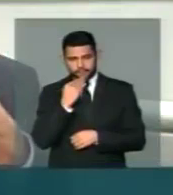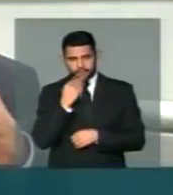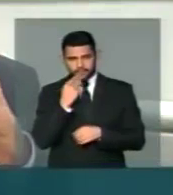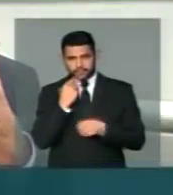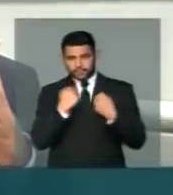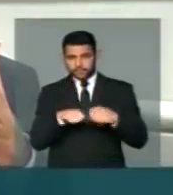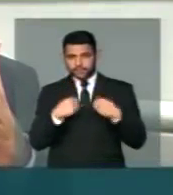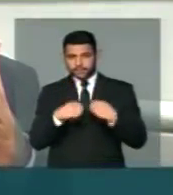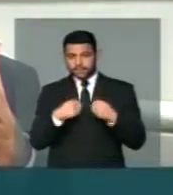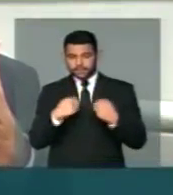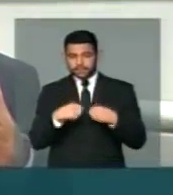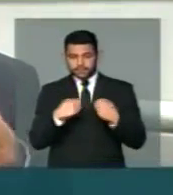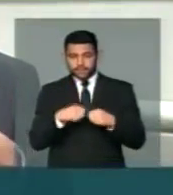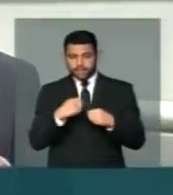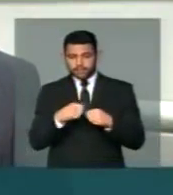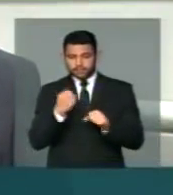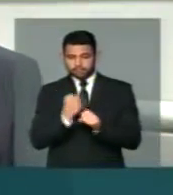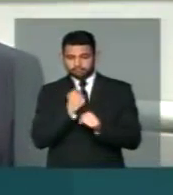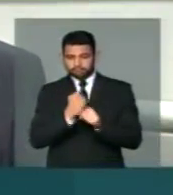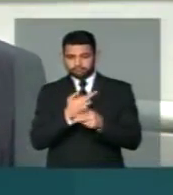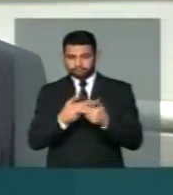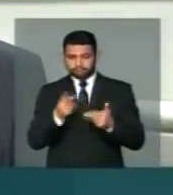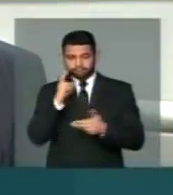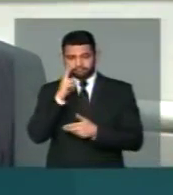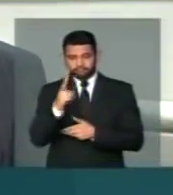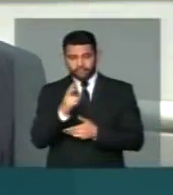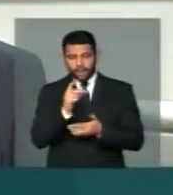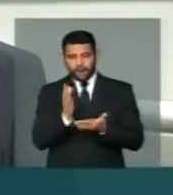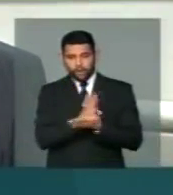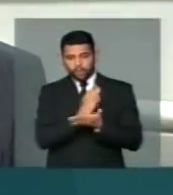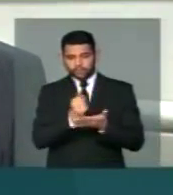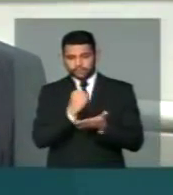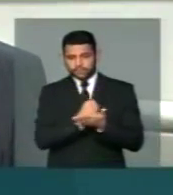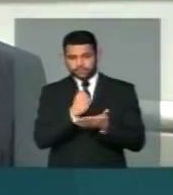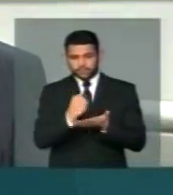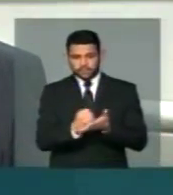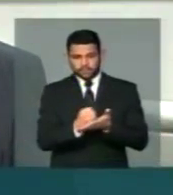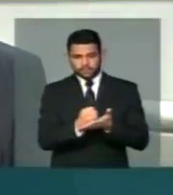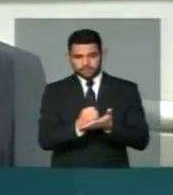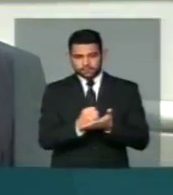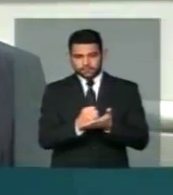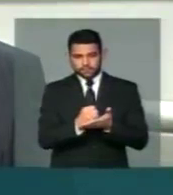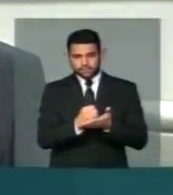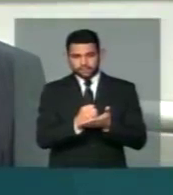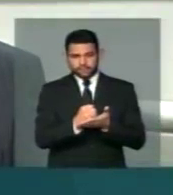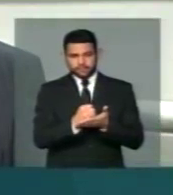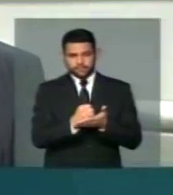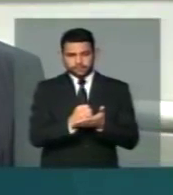por necessidade de rever contratos